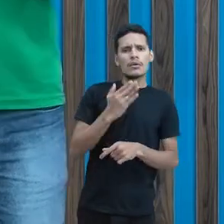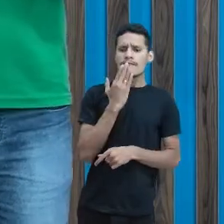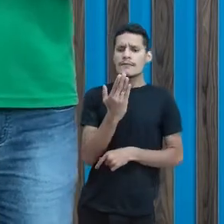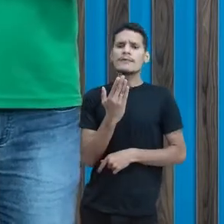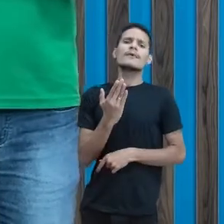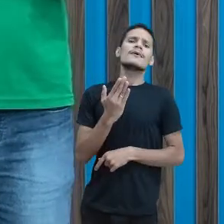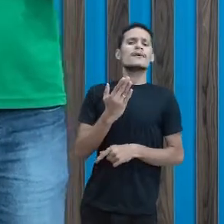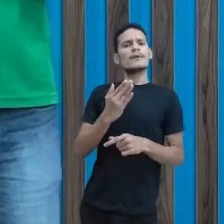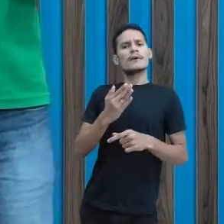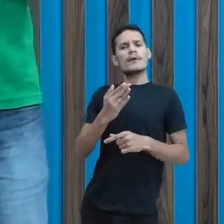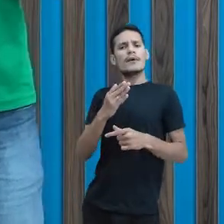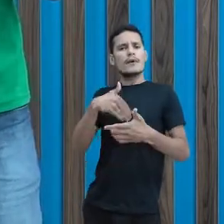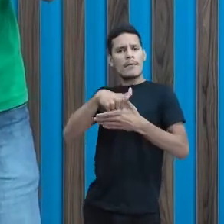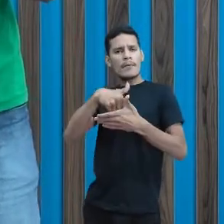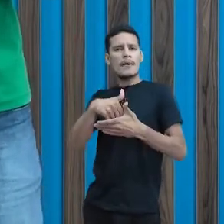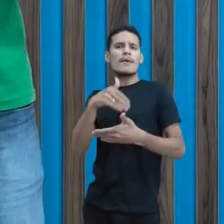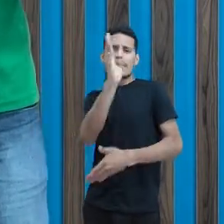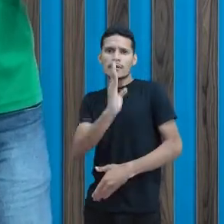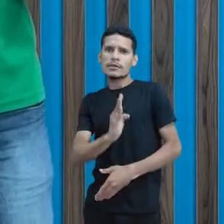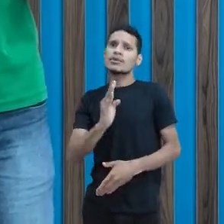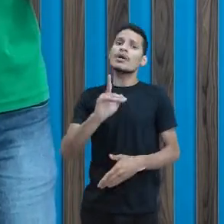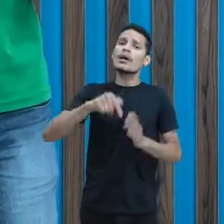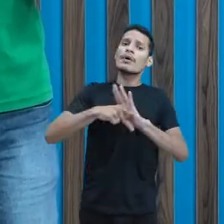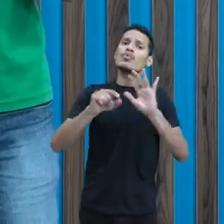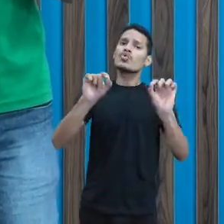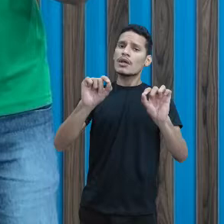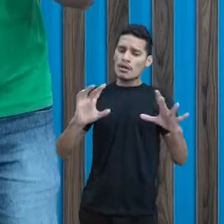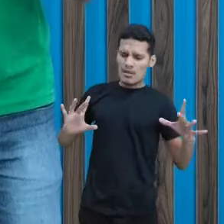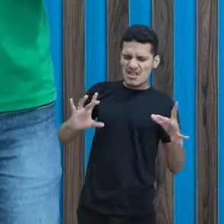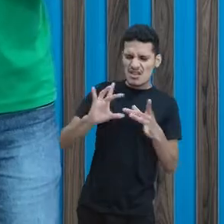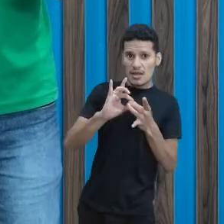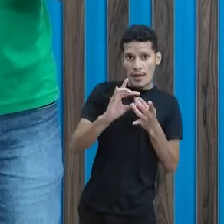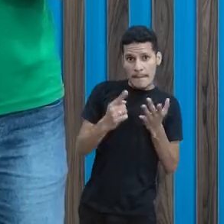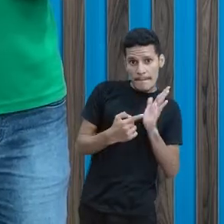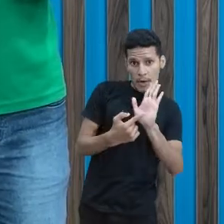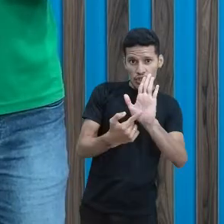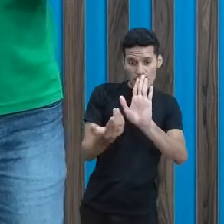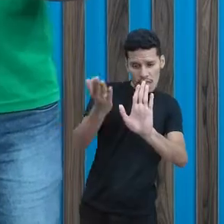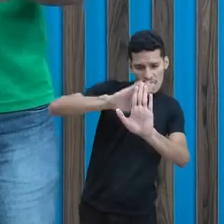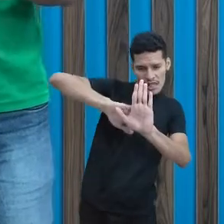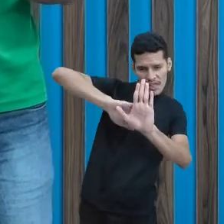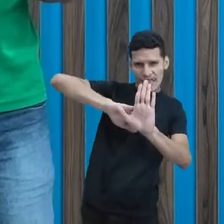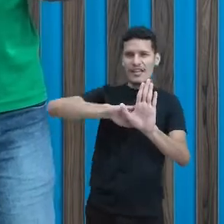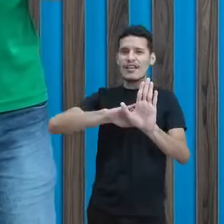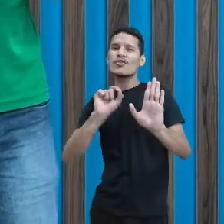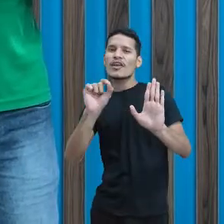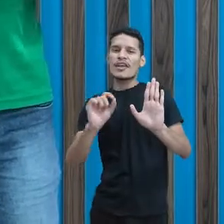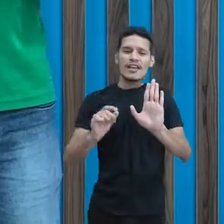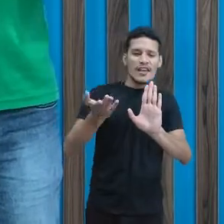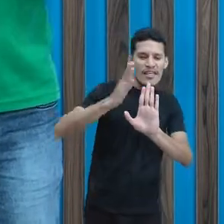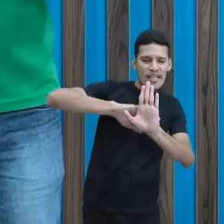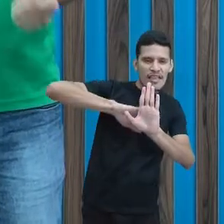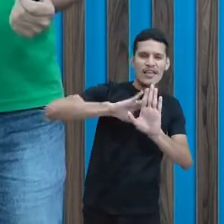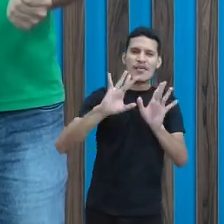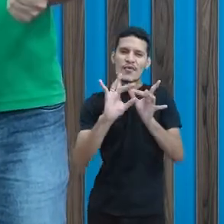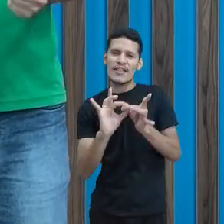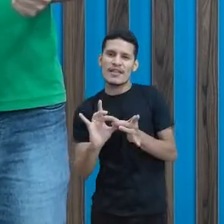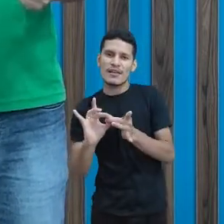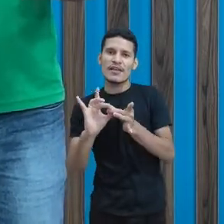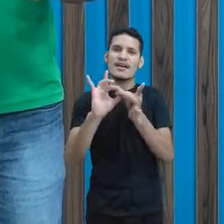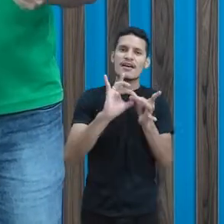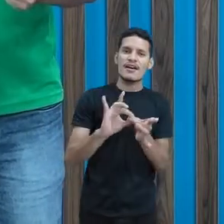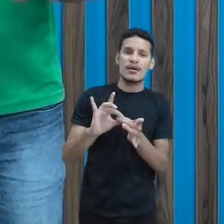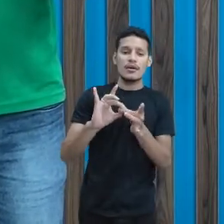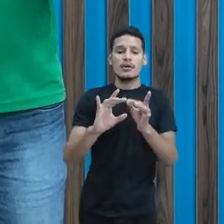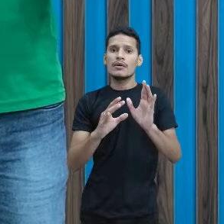para tentar construir, cooptar, né, que a gente chama de cooptar, é tentar demonstrar uma imagem de unidade, de que o governo estava lá junto